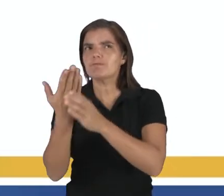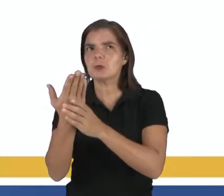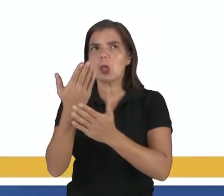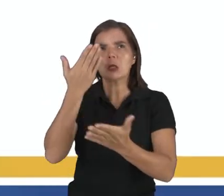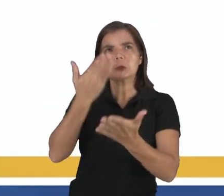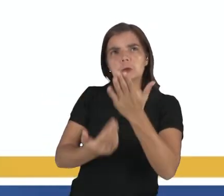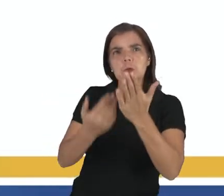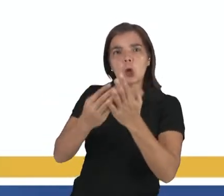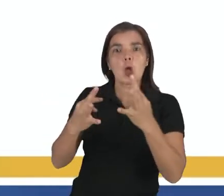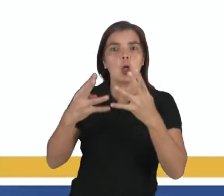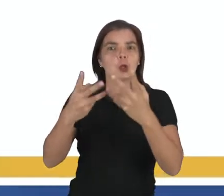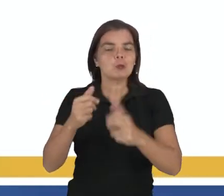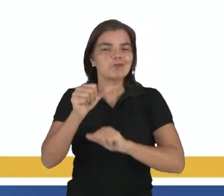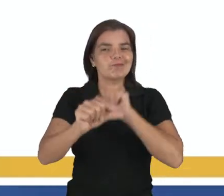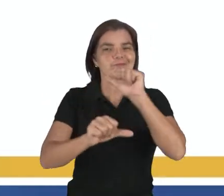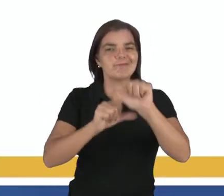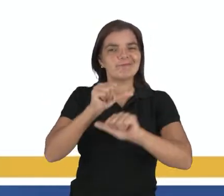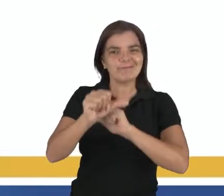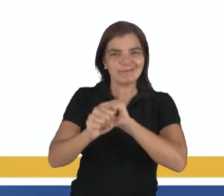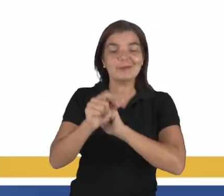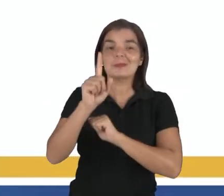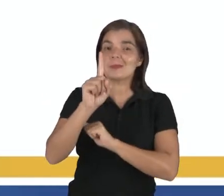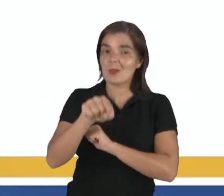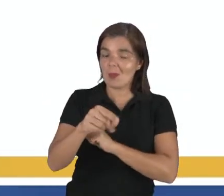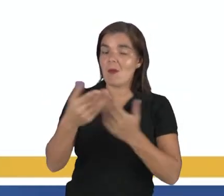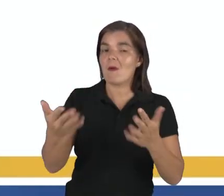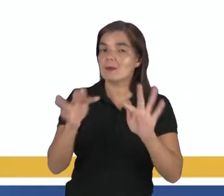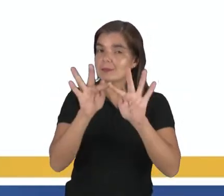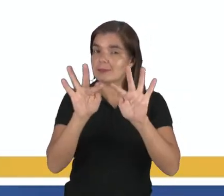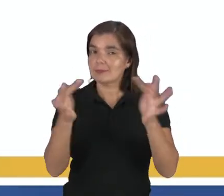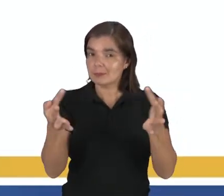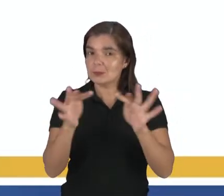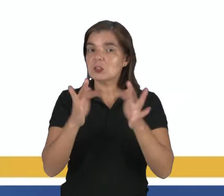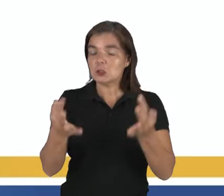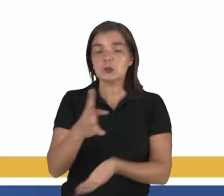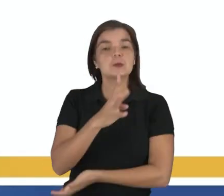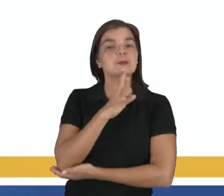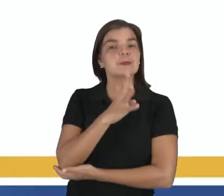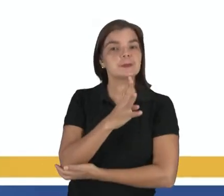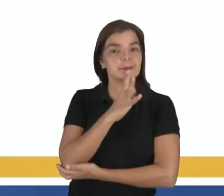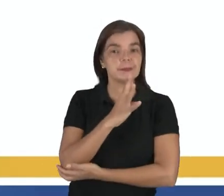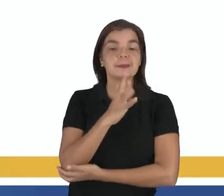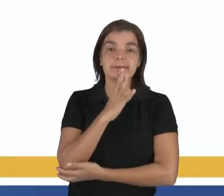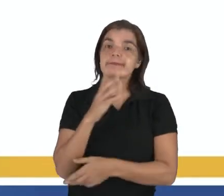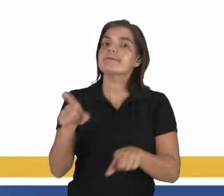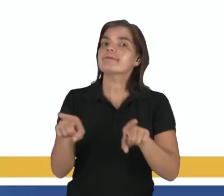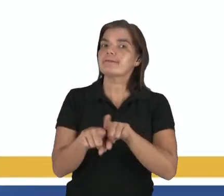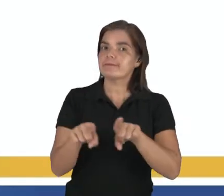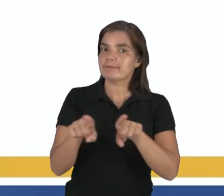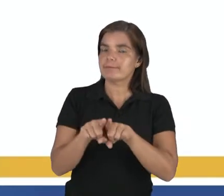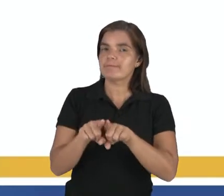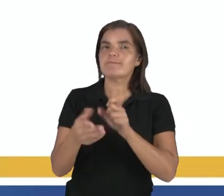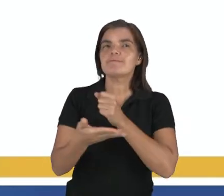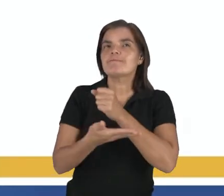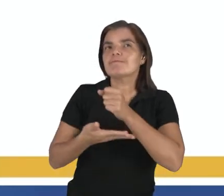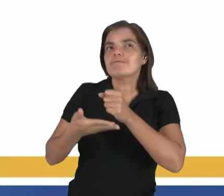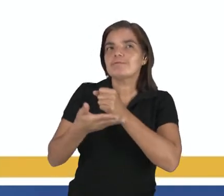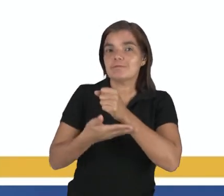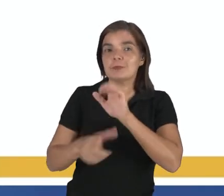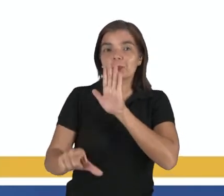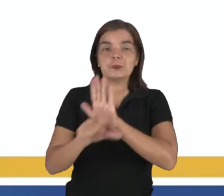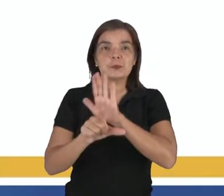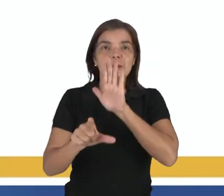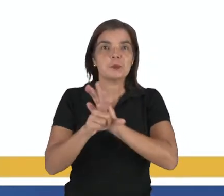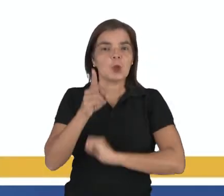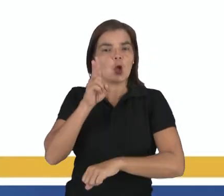se perde, tudo se transforma. Então essa é uma frase muito conhecida e ela se baseia na sua